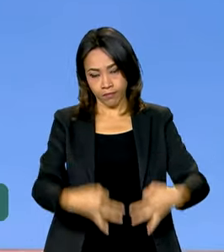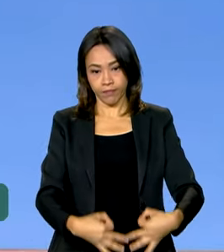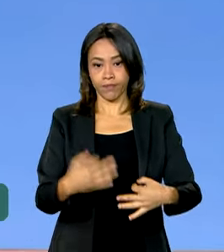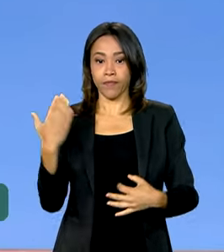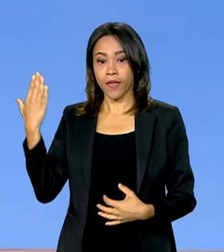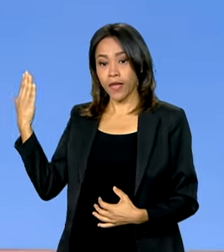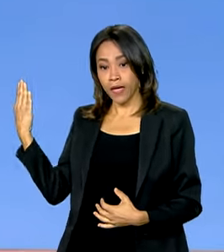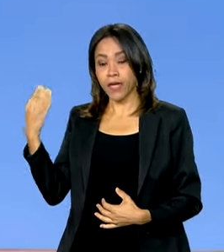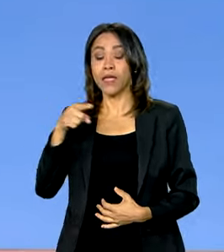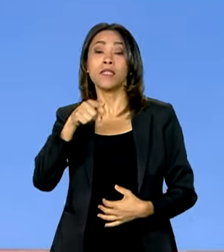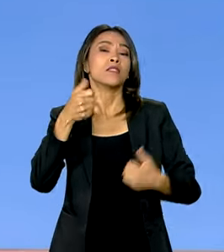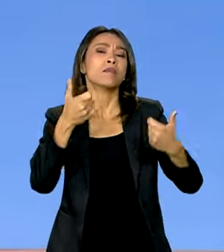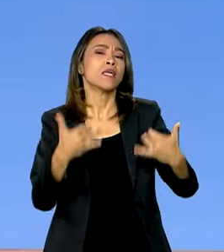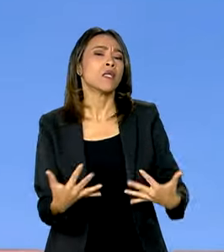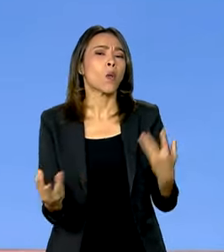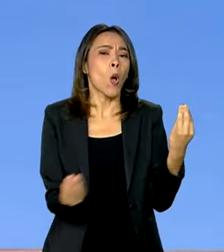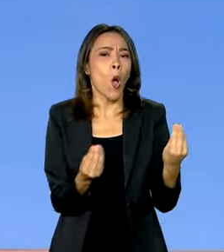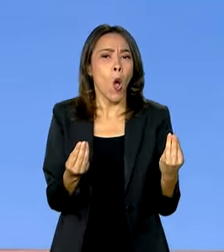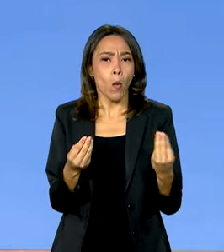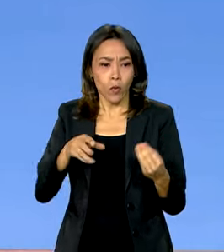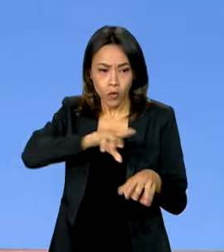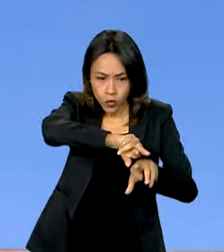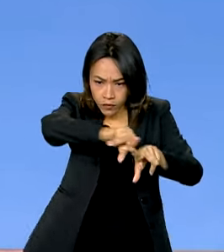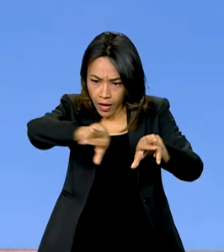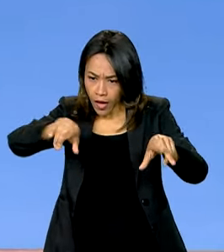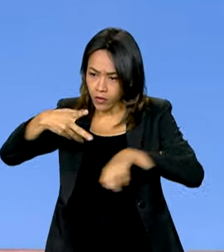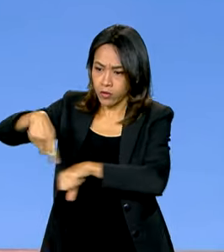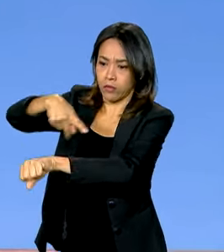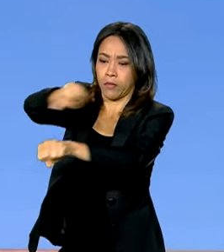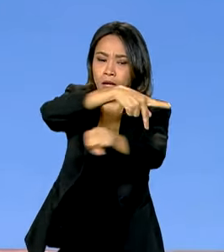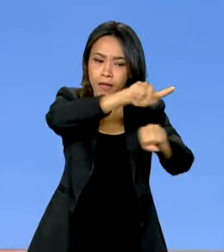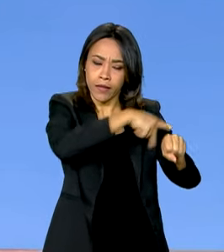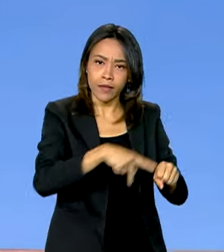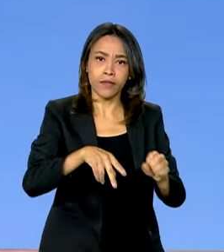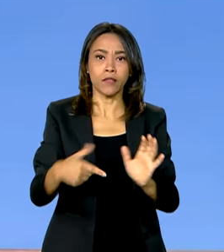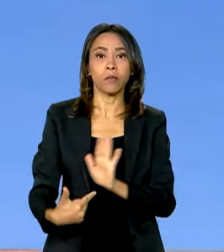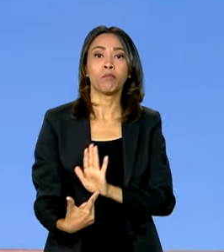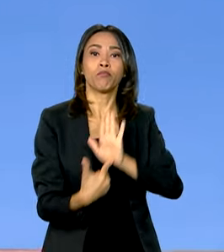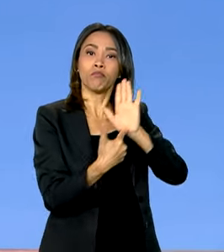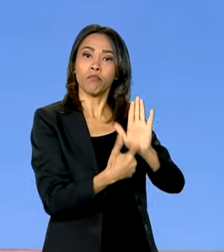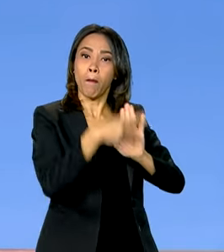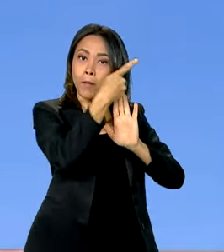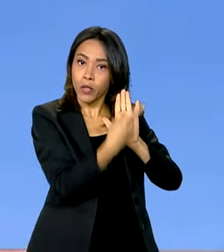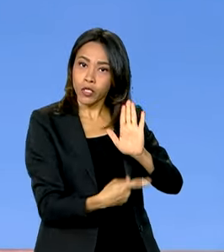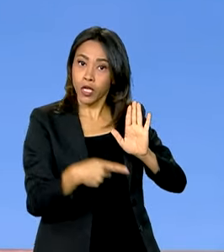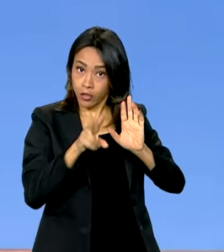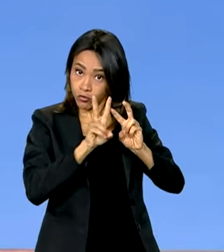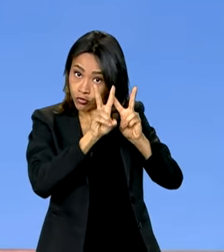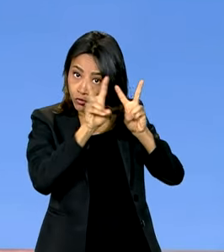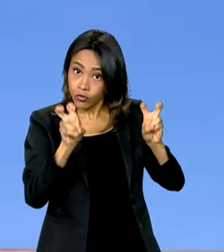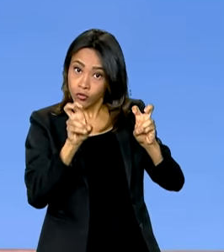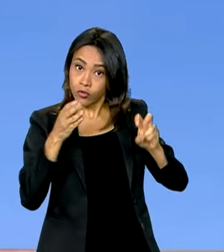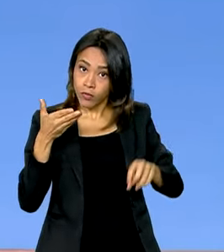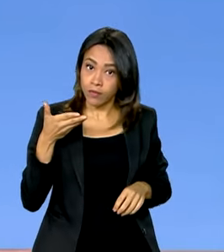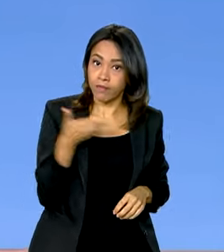Os países vão apresentar iniciativas, projetos e ações em torno desses temas e